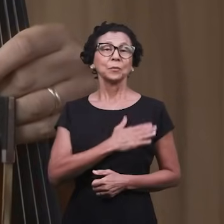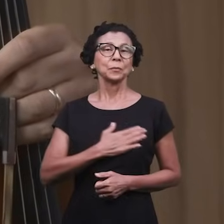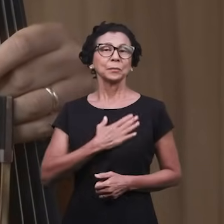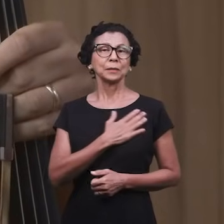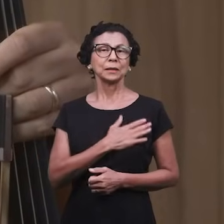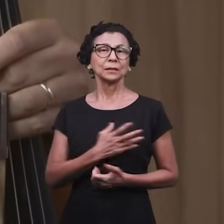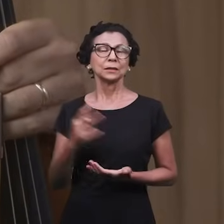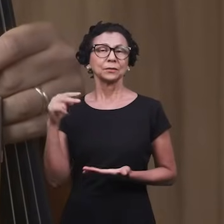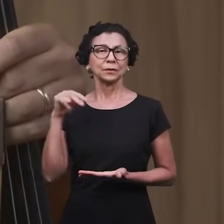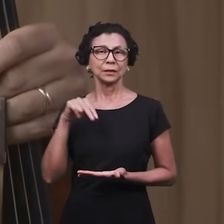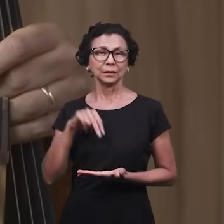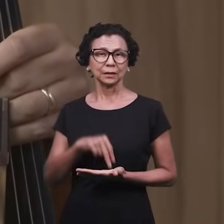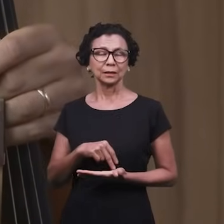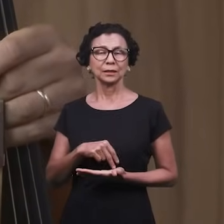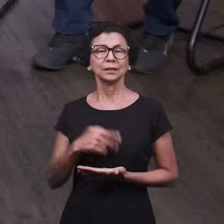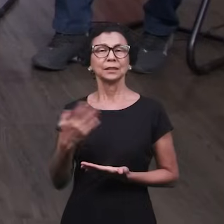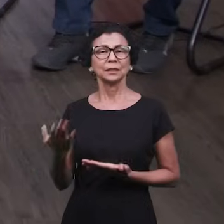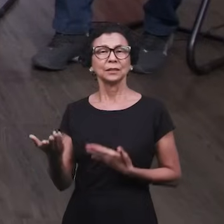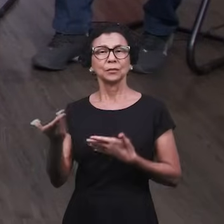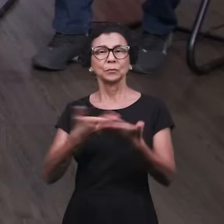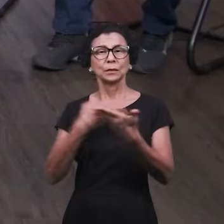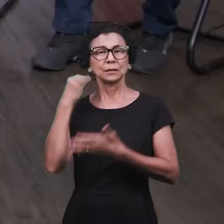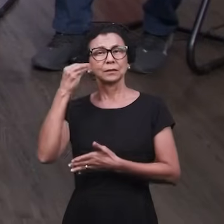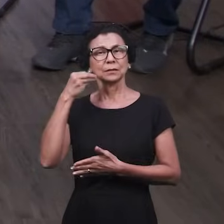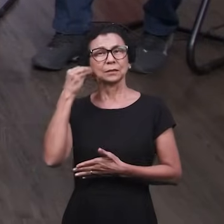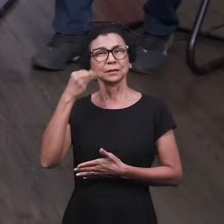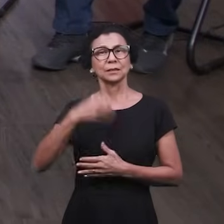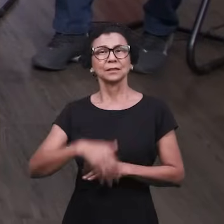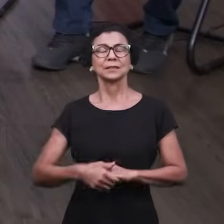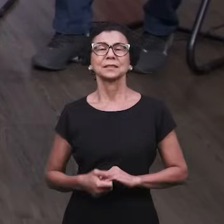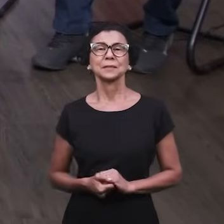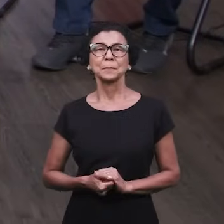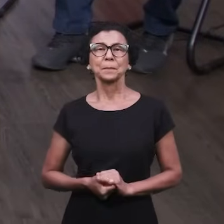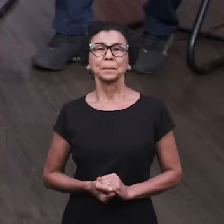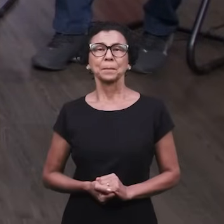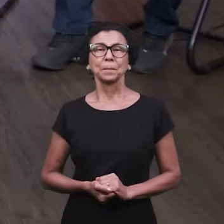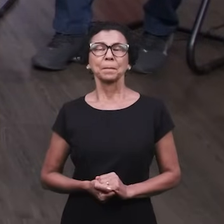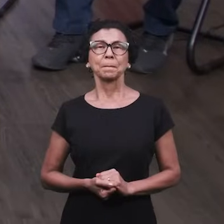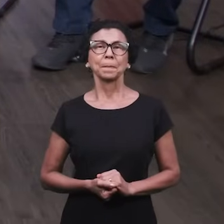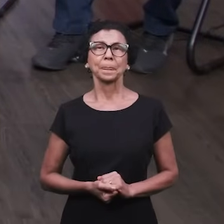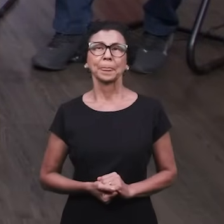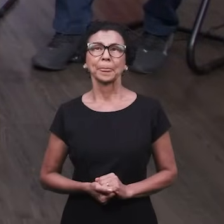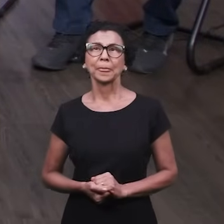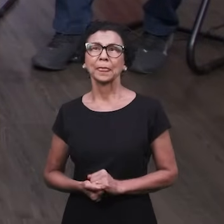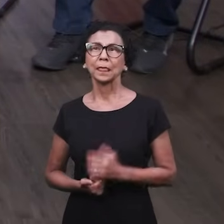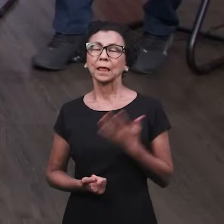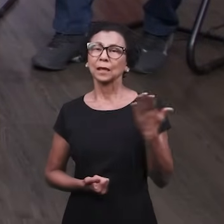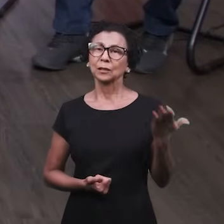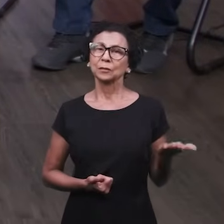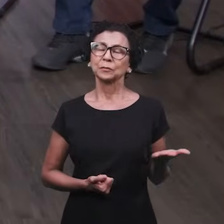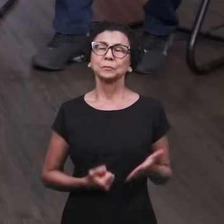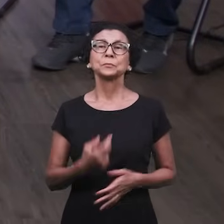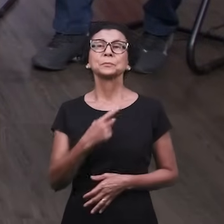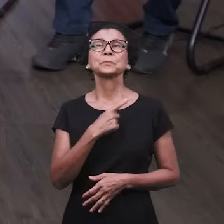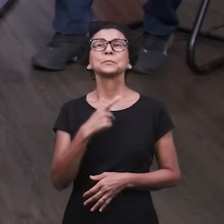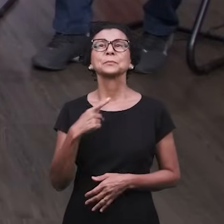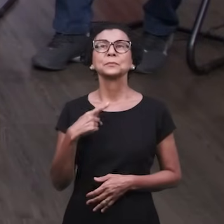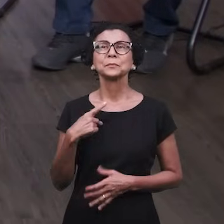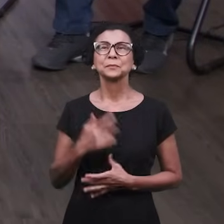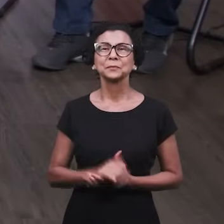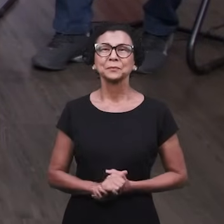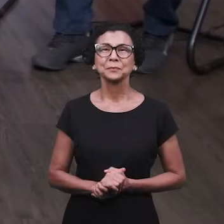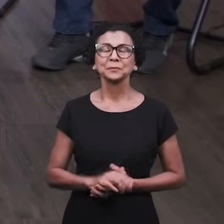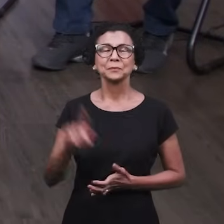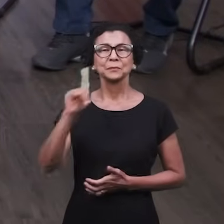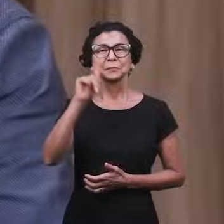nossa história no louvor. Amém. E aqui, do nosso lado esquerdo, junto com o Fábio Salazar, nosso querido pastor Rainer. Pastor, a paz do